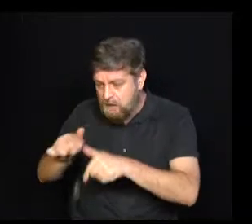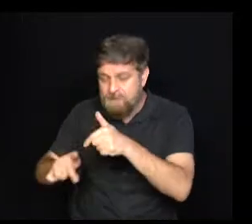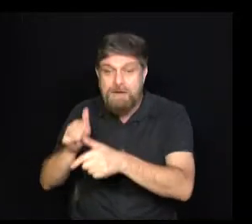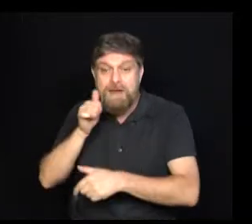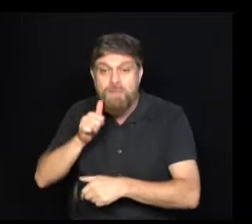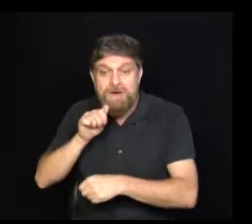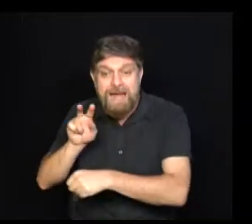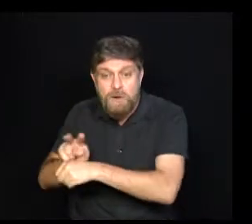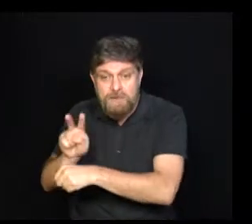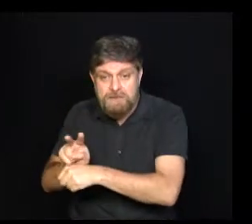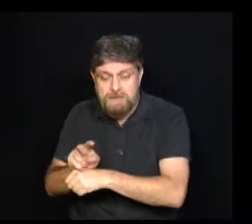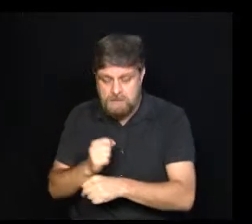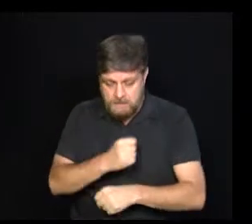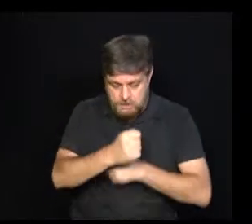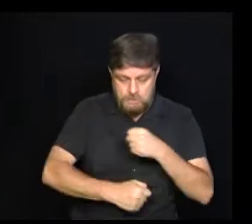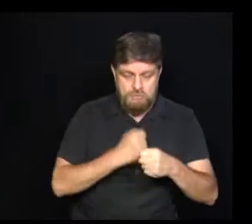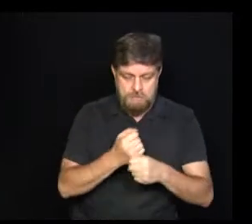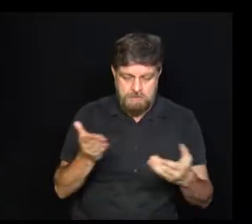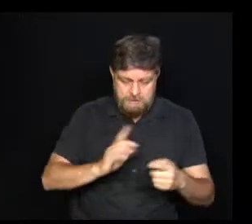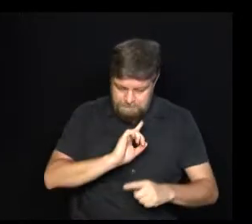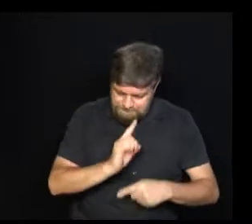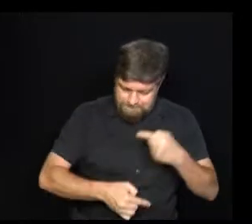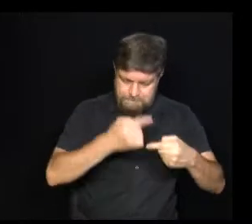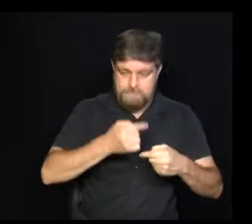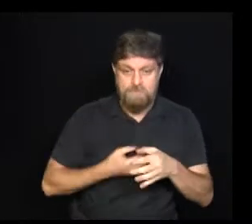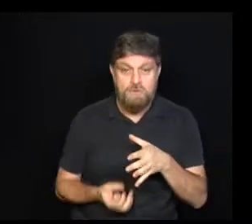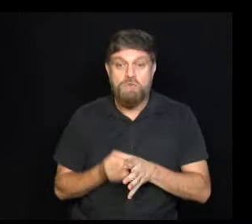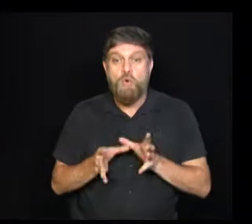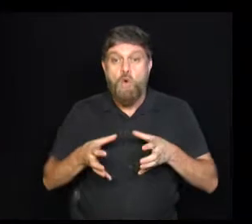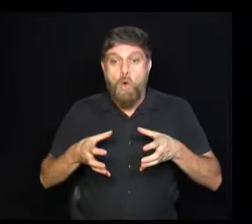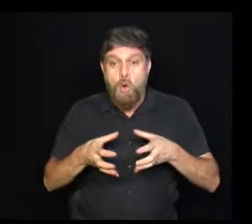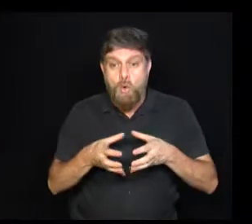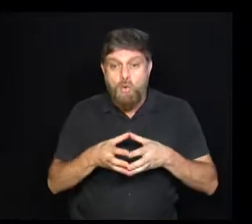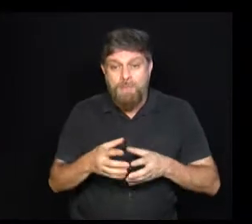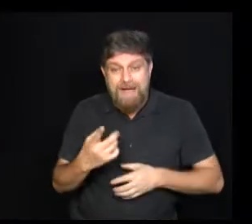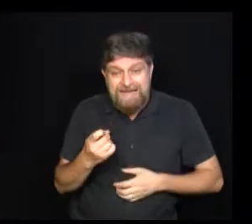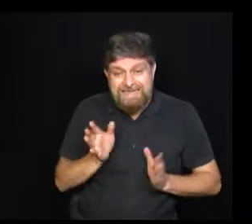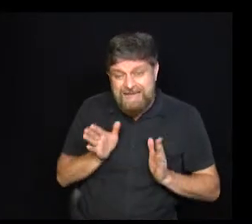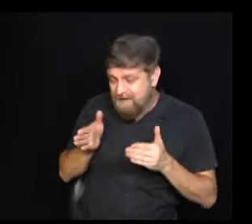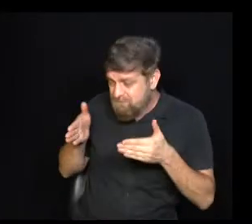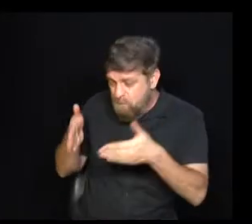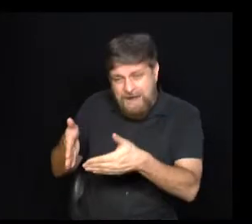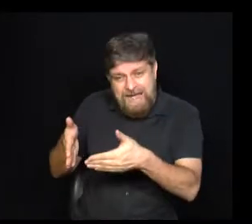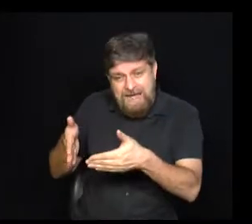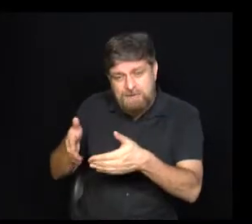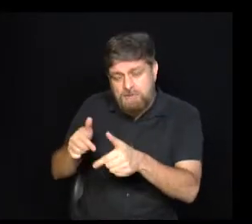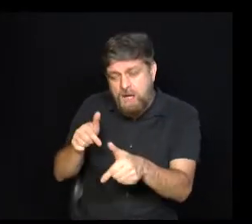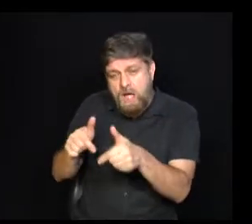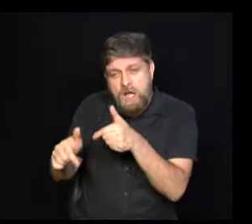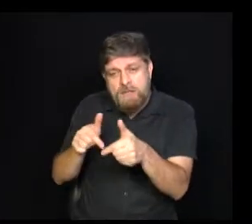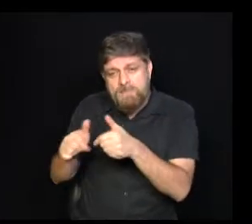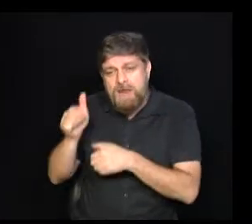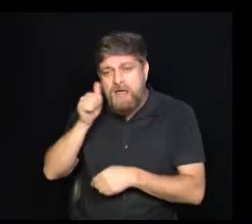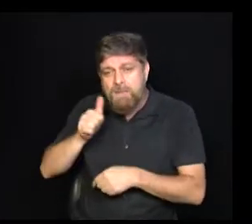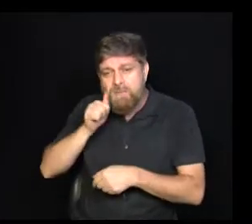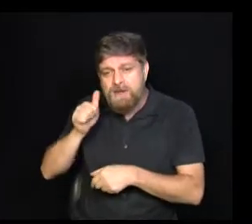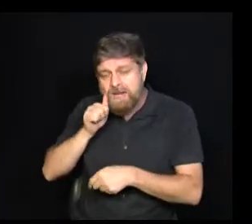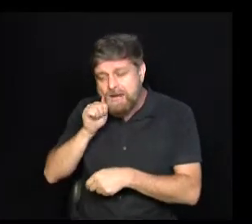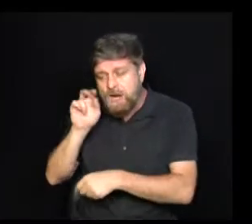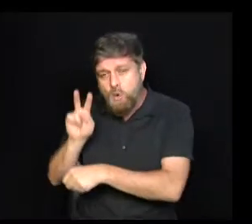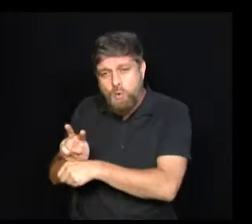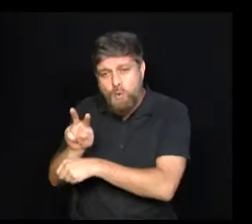e esse ano foi um avanço. Então, nós temos equipes que se dedicam única e exclusivamente ao trabalho Guarda Amigo da